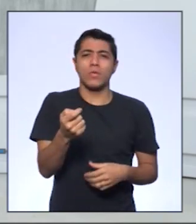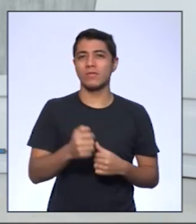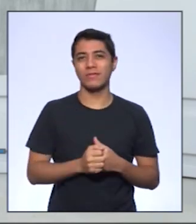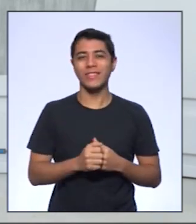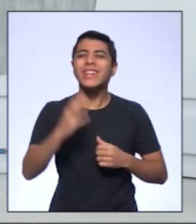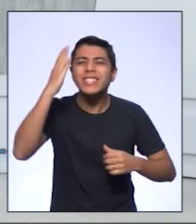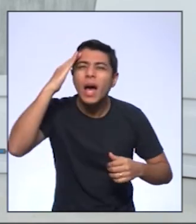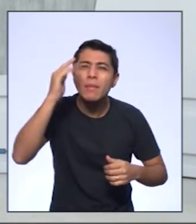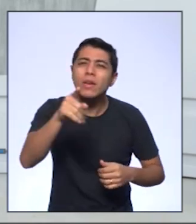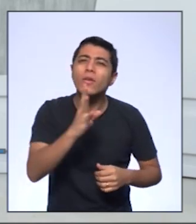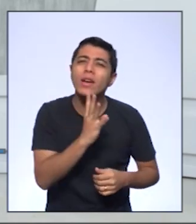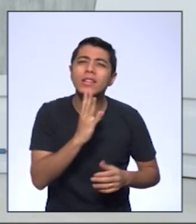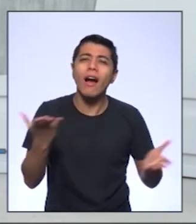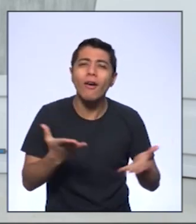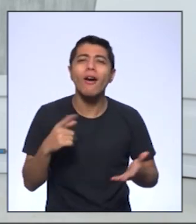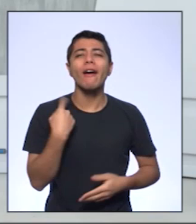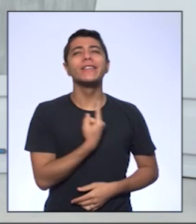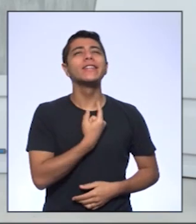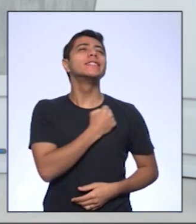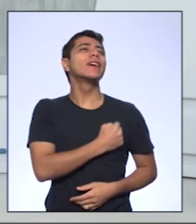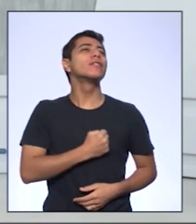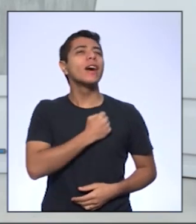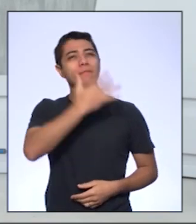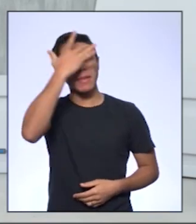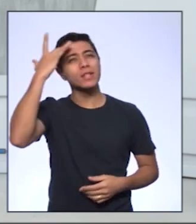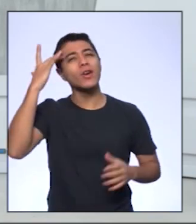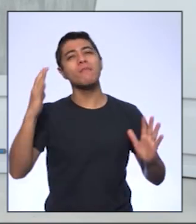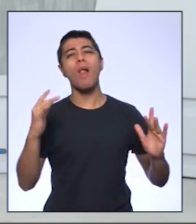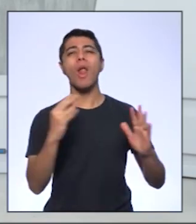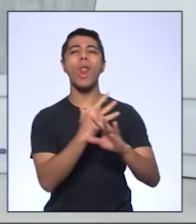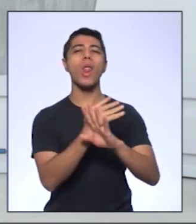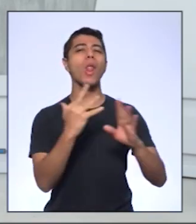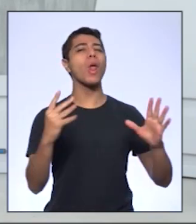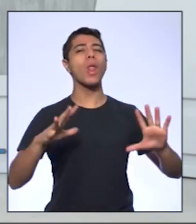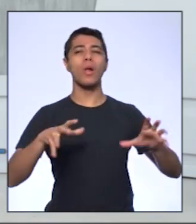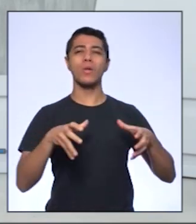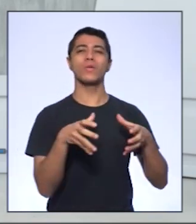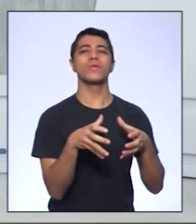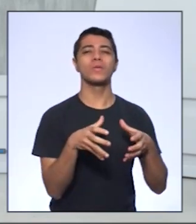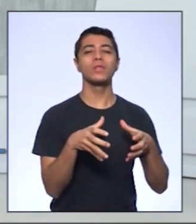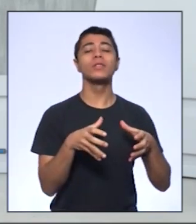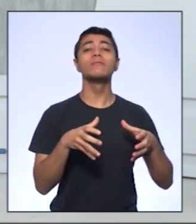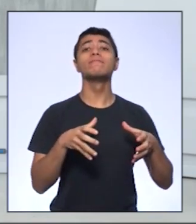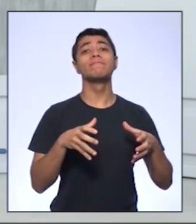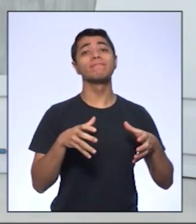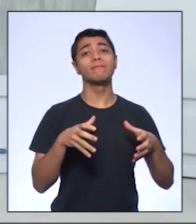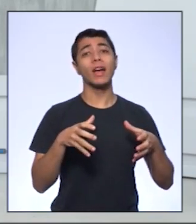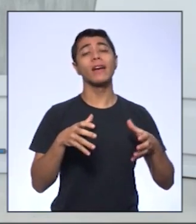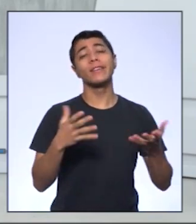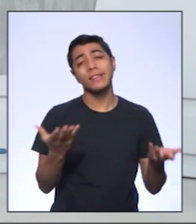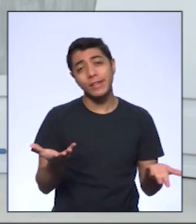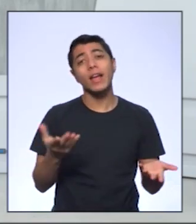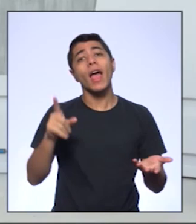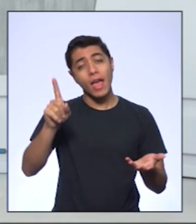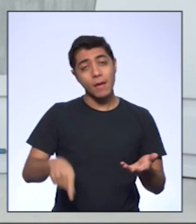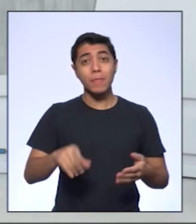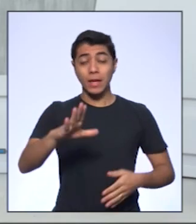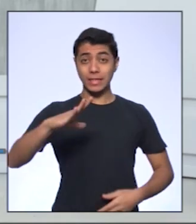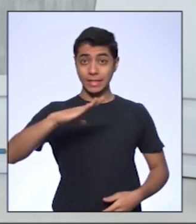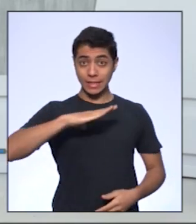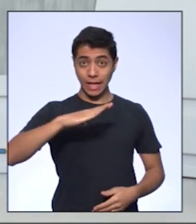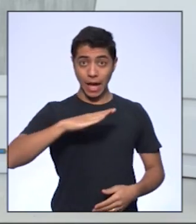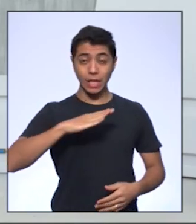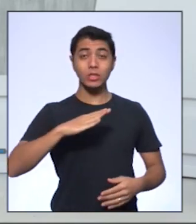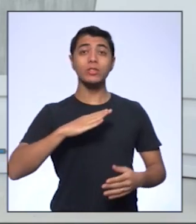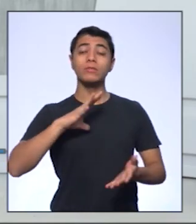né? Aglomeração. As cidades eram superpovoadas, com densidade demográfica alta. Centros urbanos, centro de